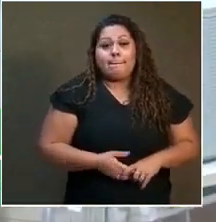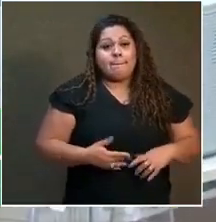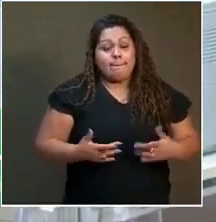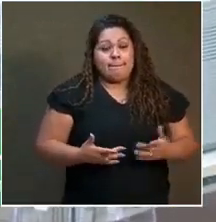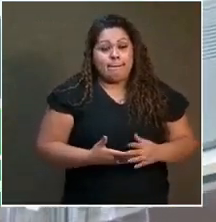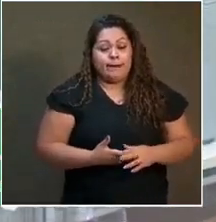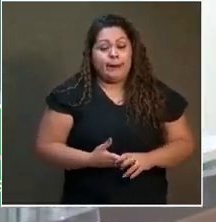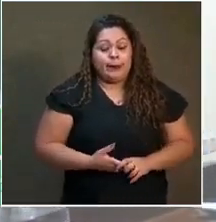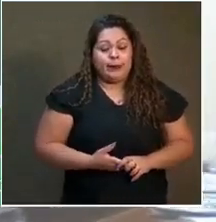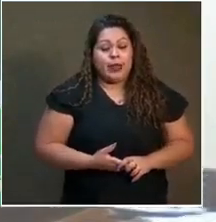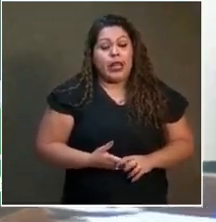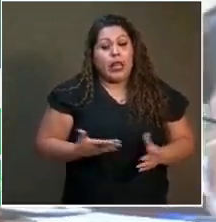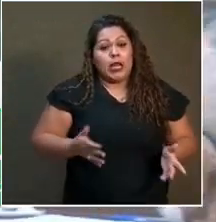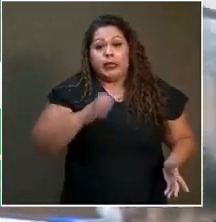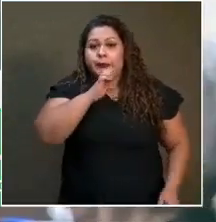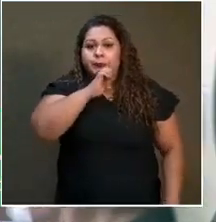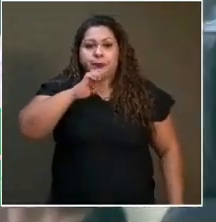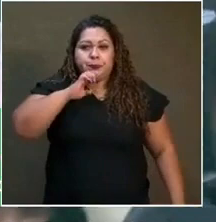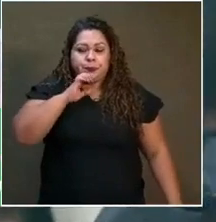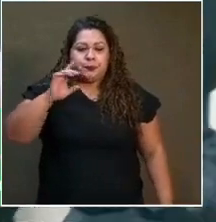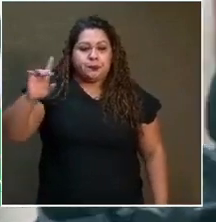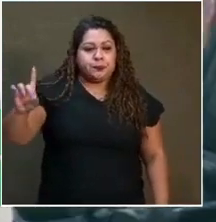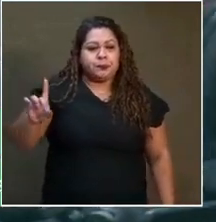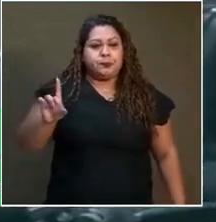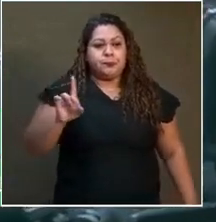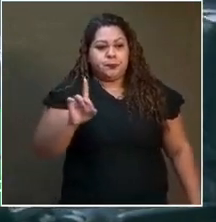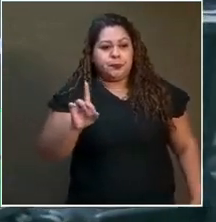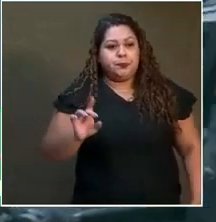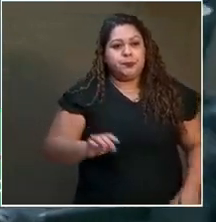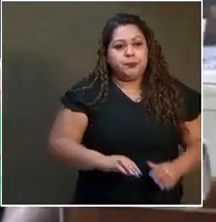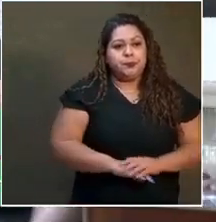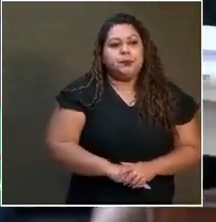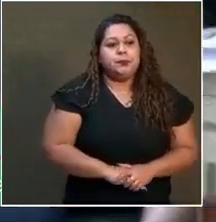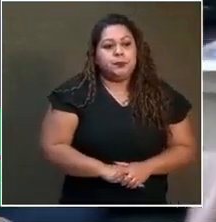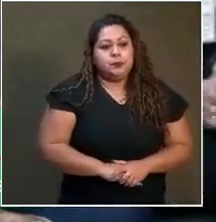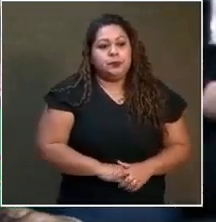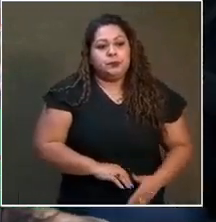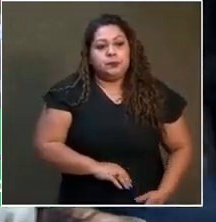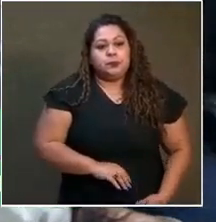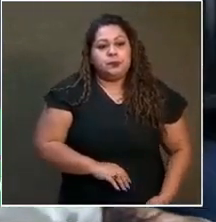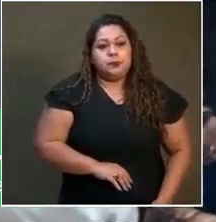Mais embaixo, Emily apareceu. Aqui embaixo.